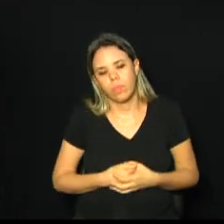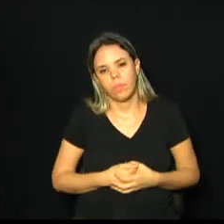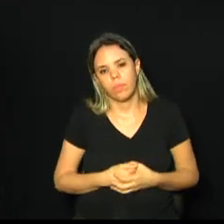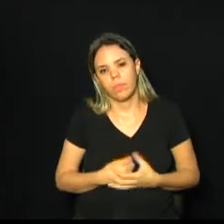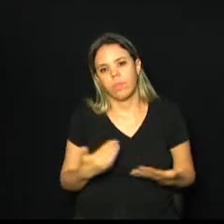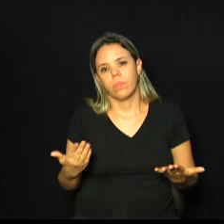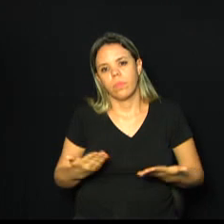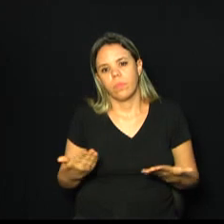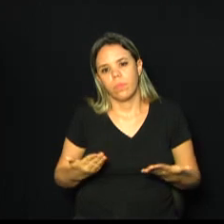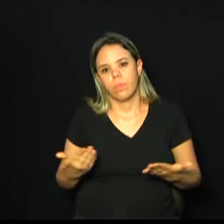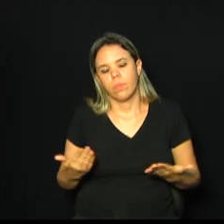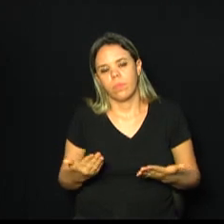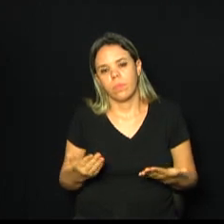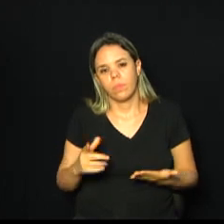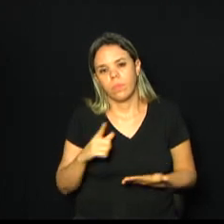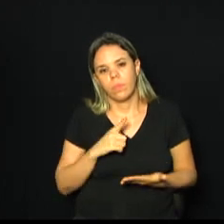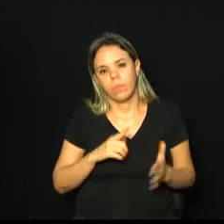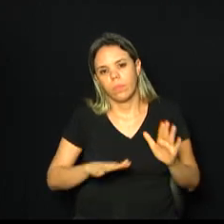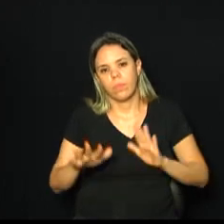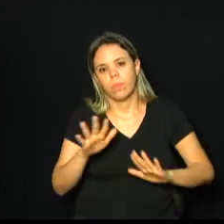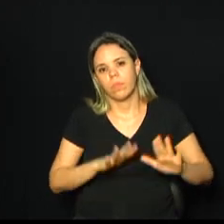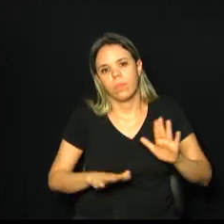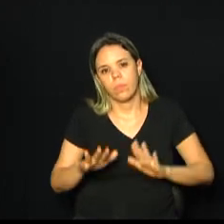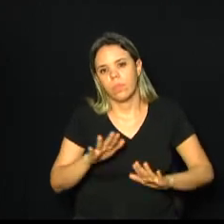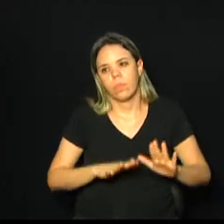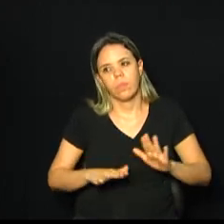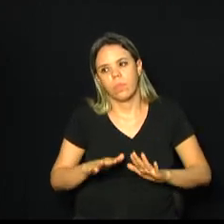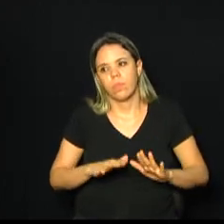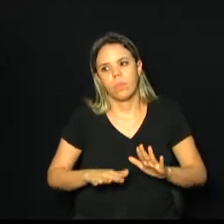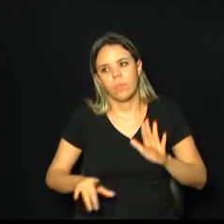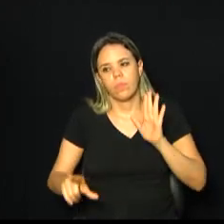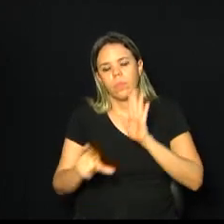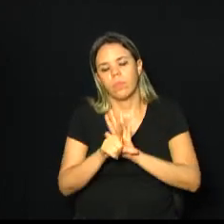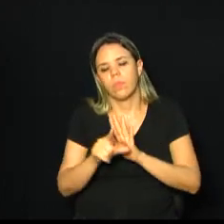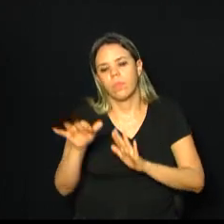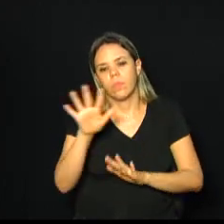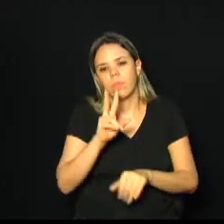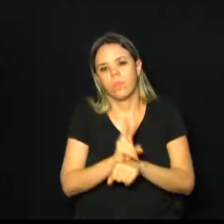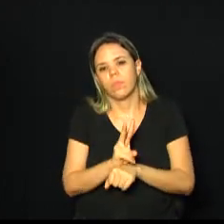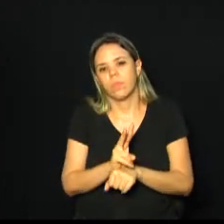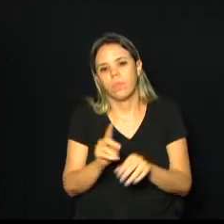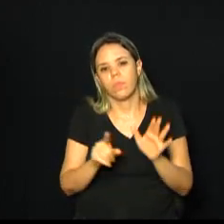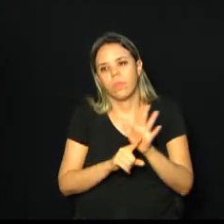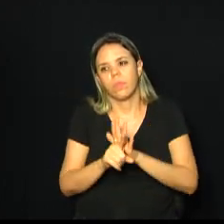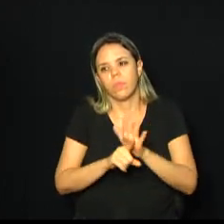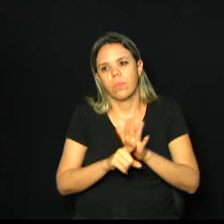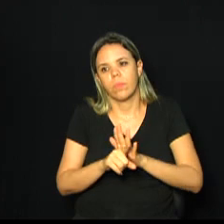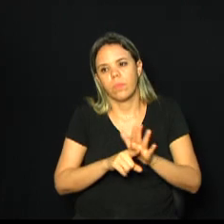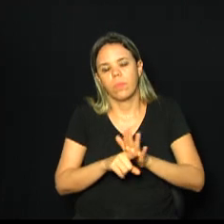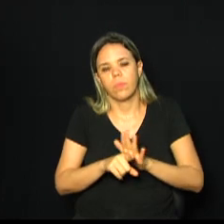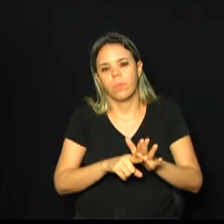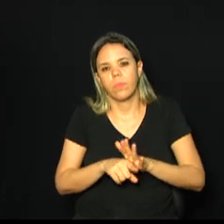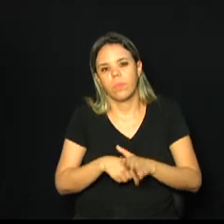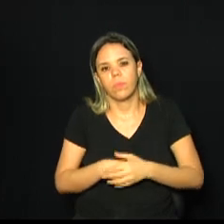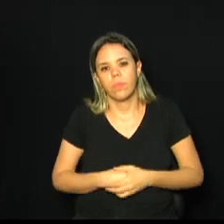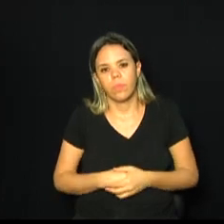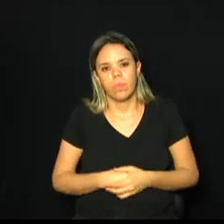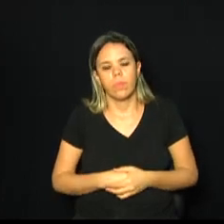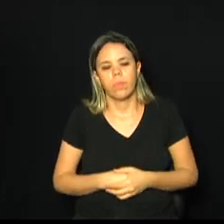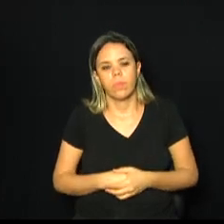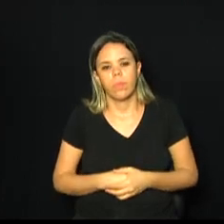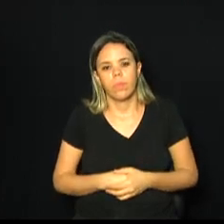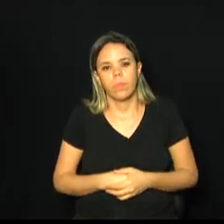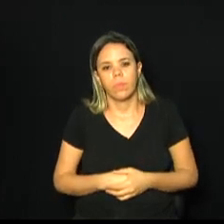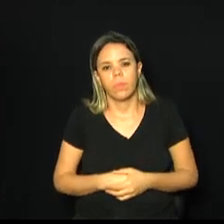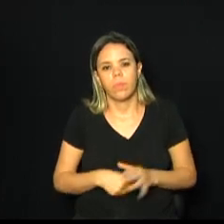agora, além disso, tem que tomar cuidado com a Lei Geral de Proteção de Dados, que é nada mais, nada menos do